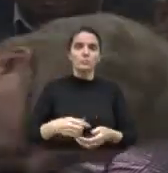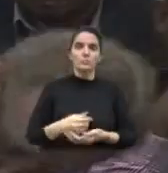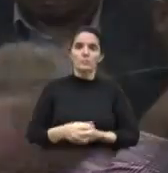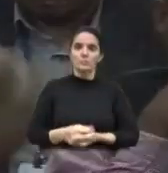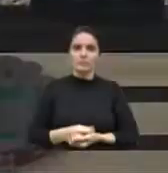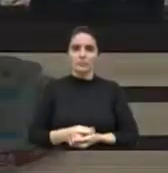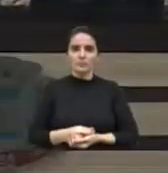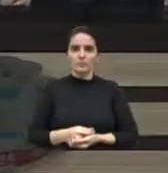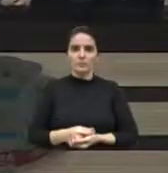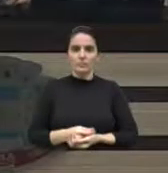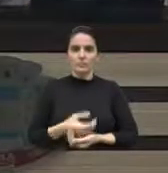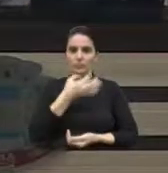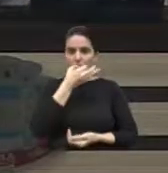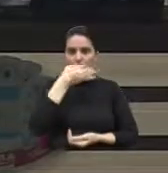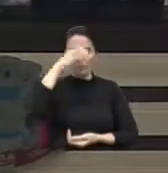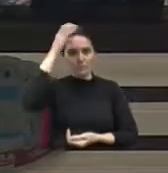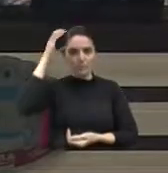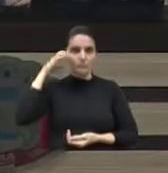Vereadora Carolina Pontes.